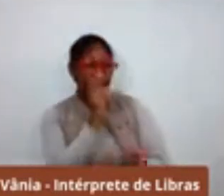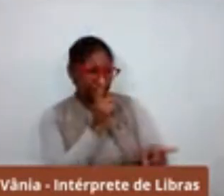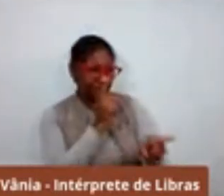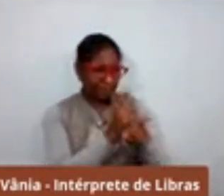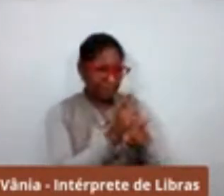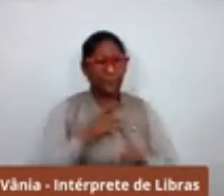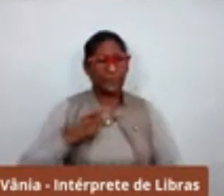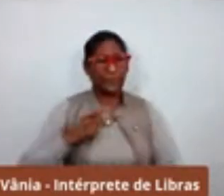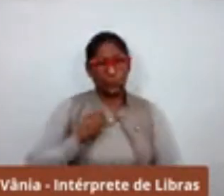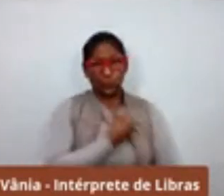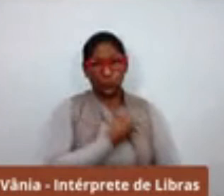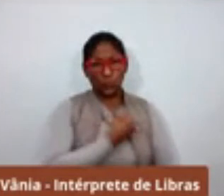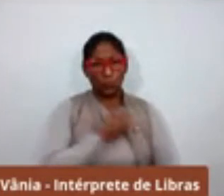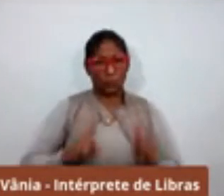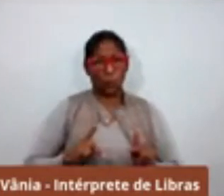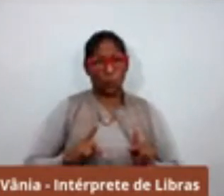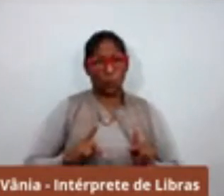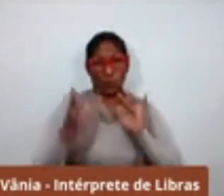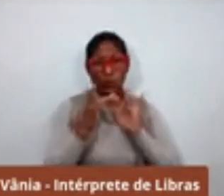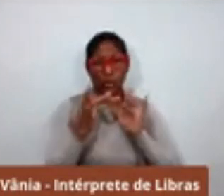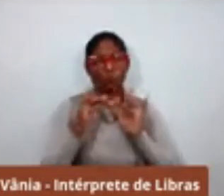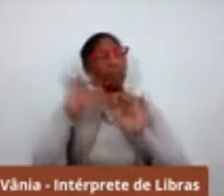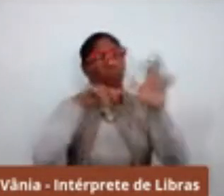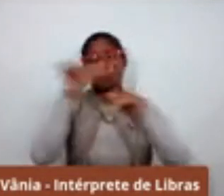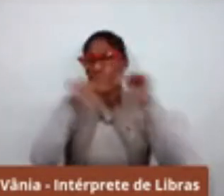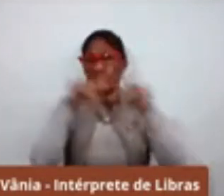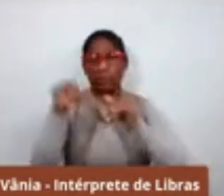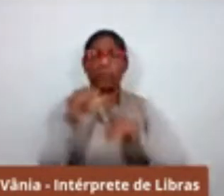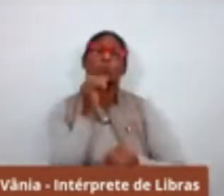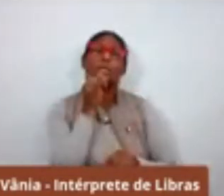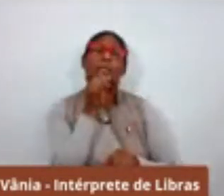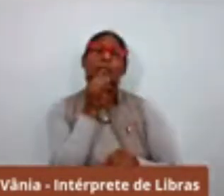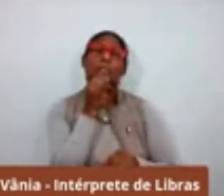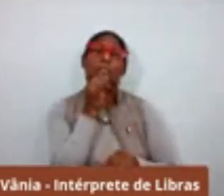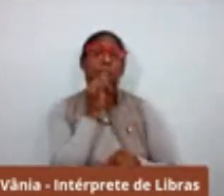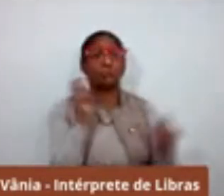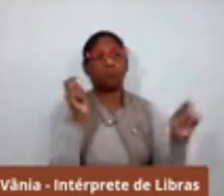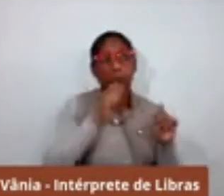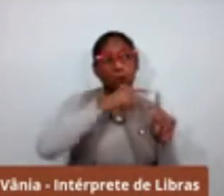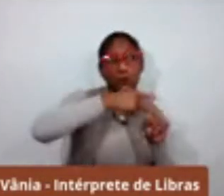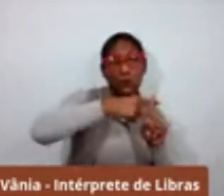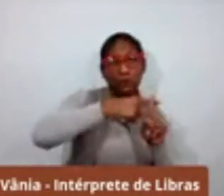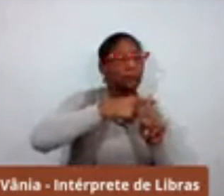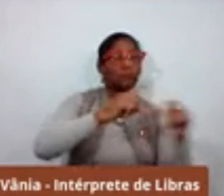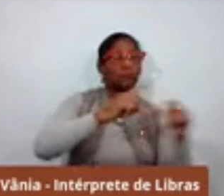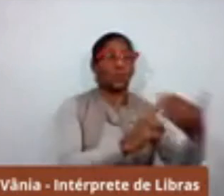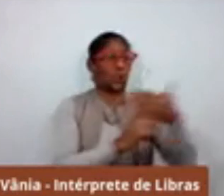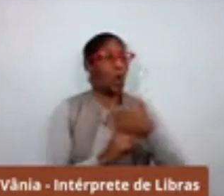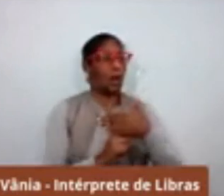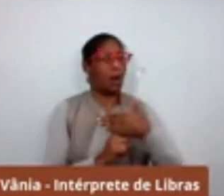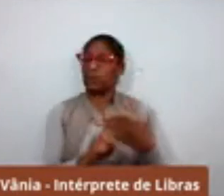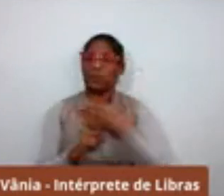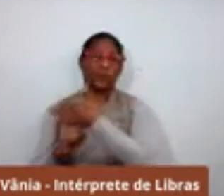de contatantes dessa pessoa que são convocados para fazer também os exames, para que se possa fazer o isolamento e